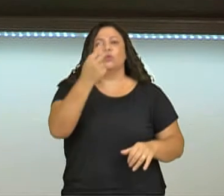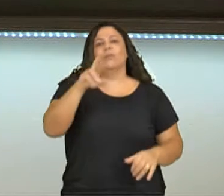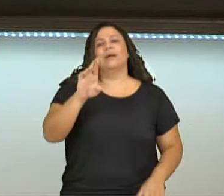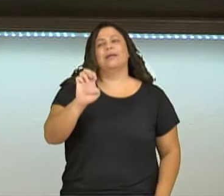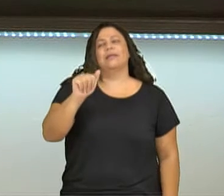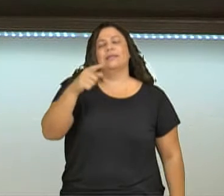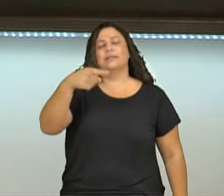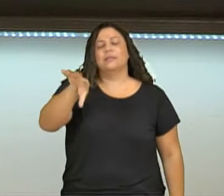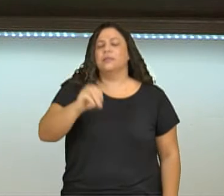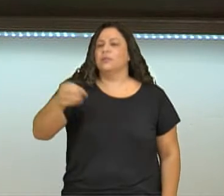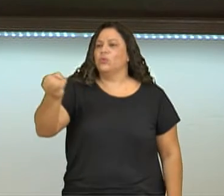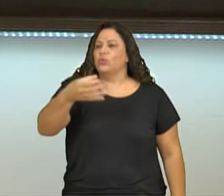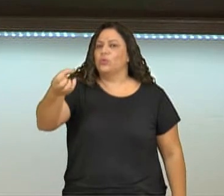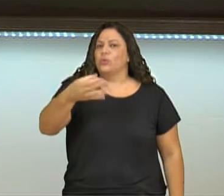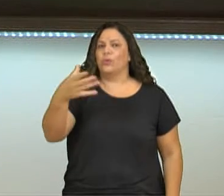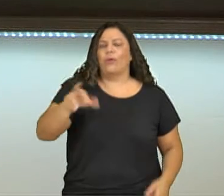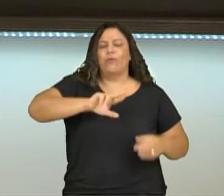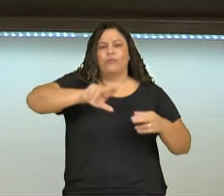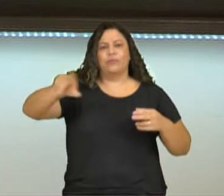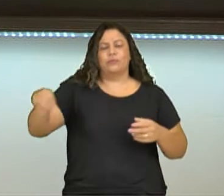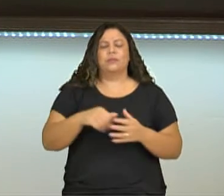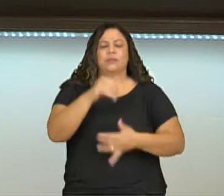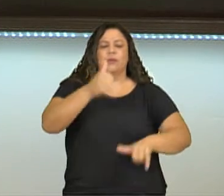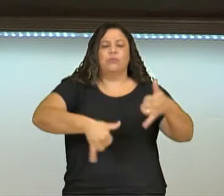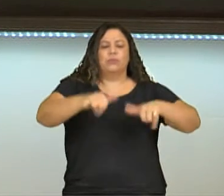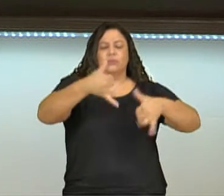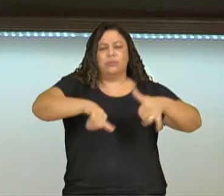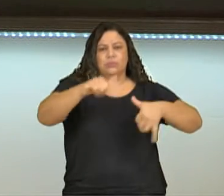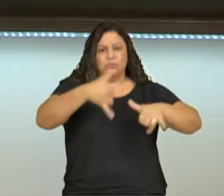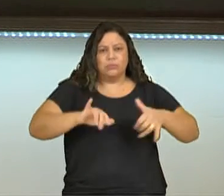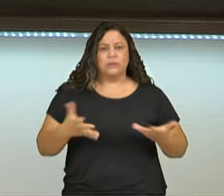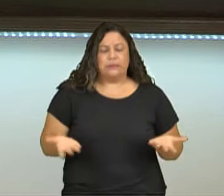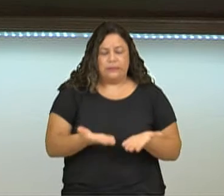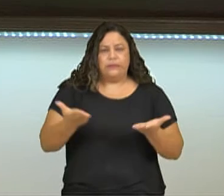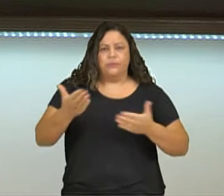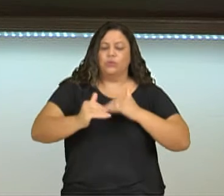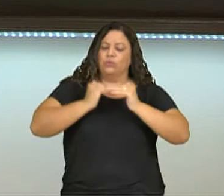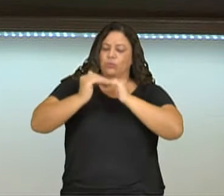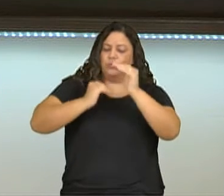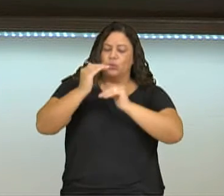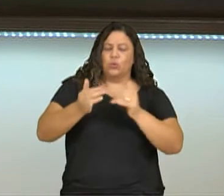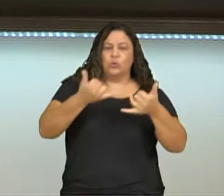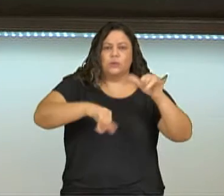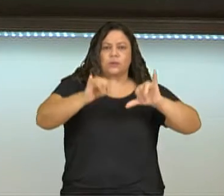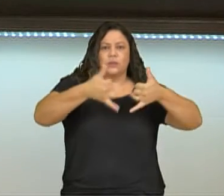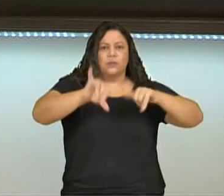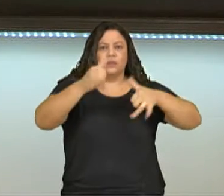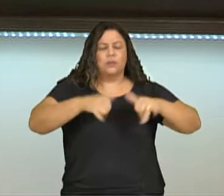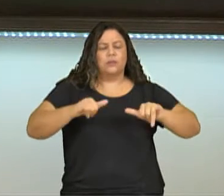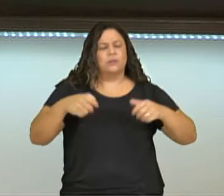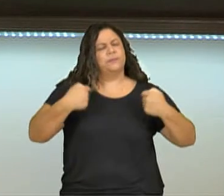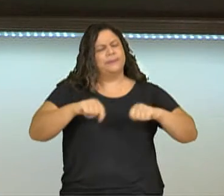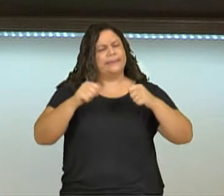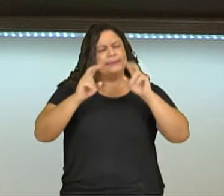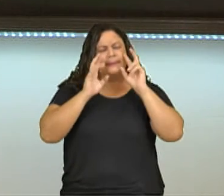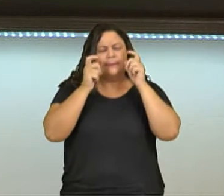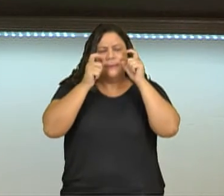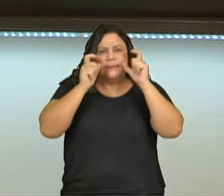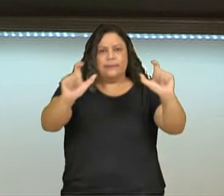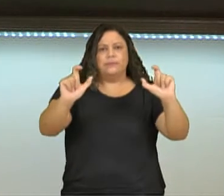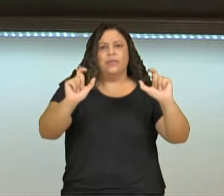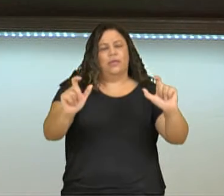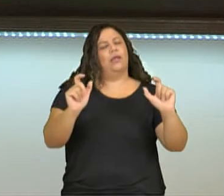novas substâncias, né? É um fenômeno químico, beleza? Um processo químico. Então, a gente precisa estar sempre atento